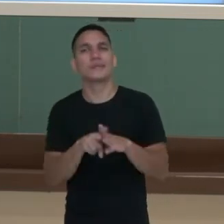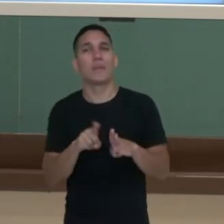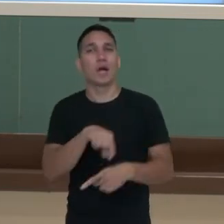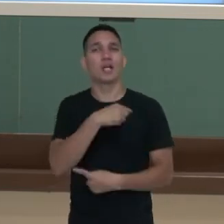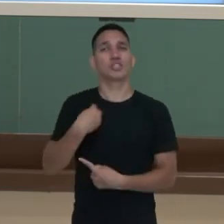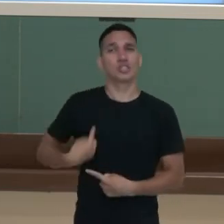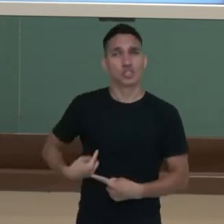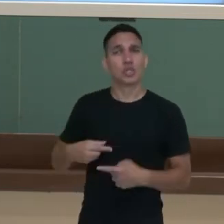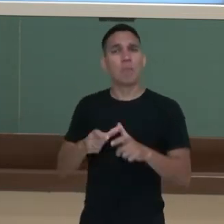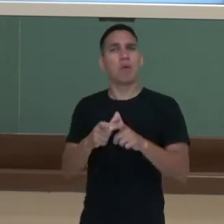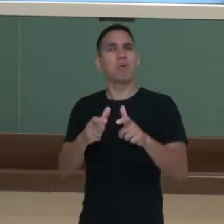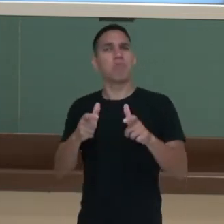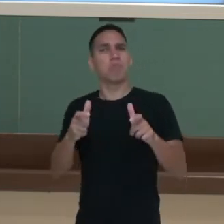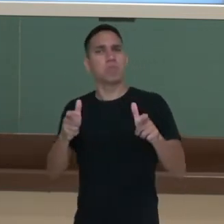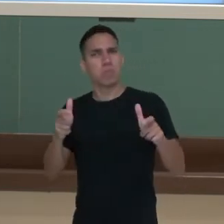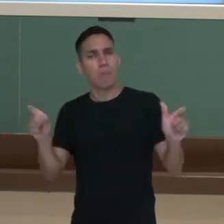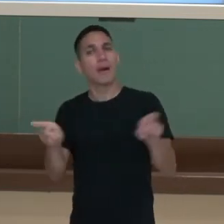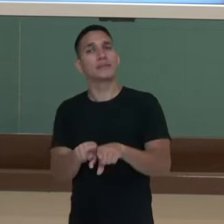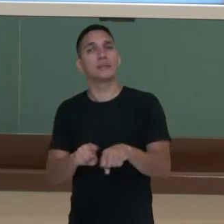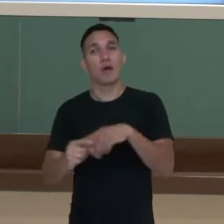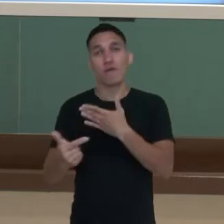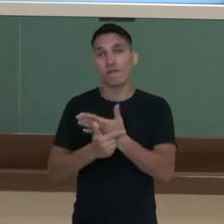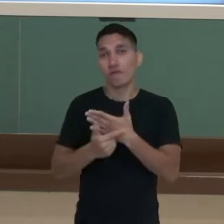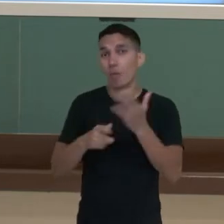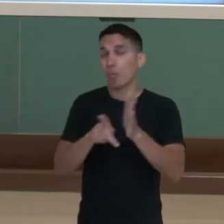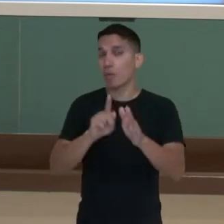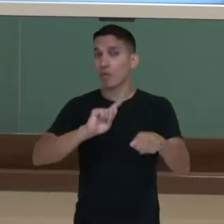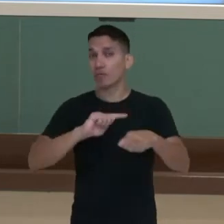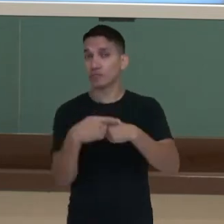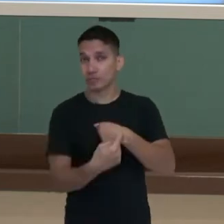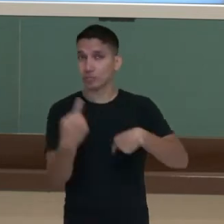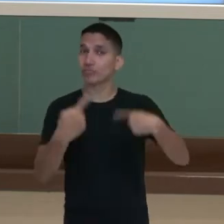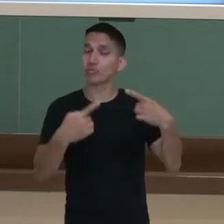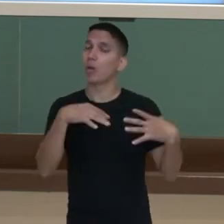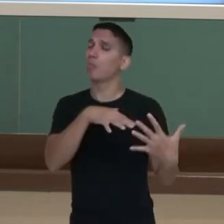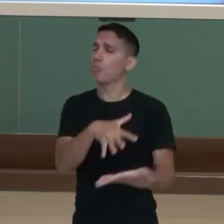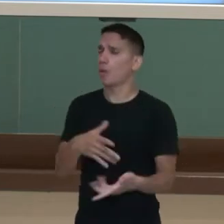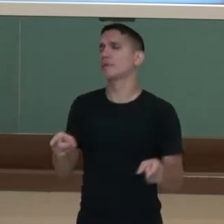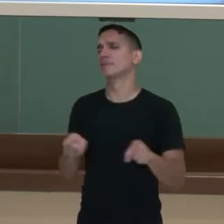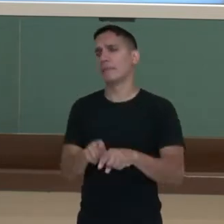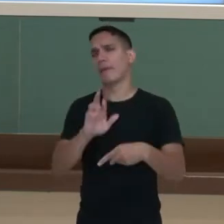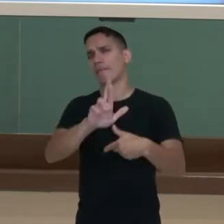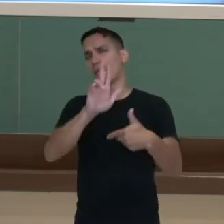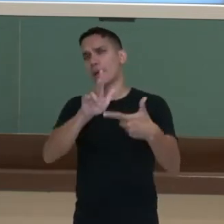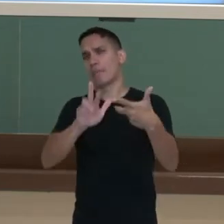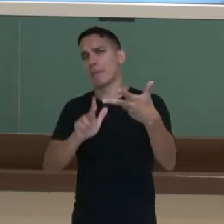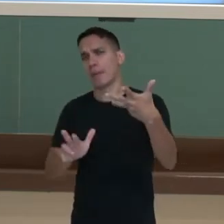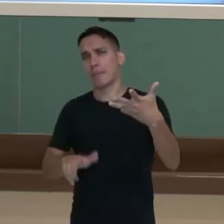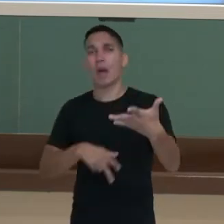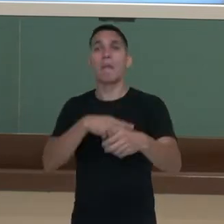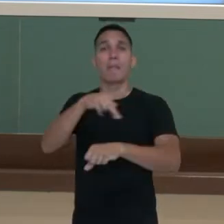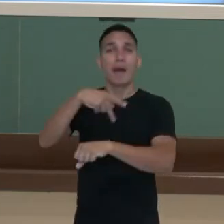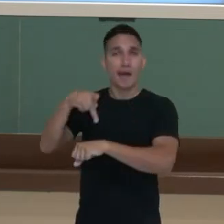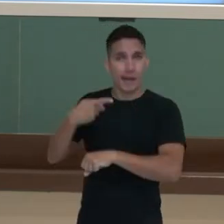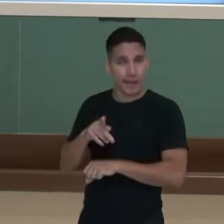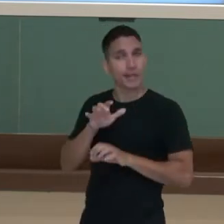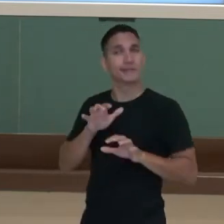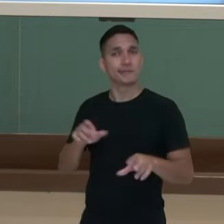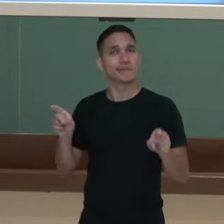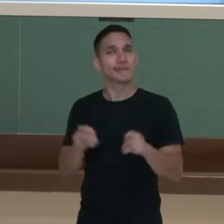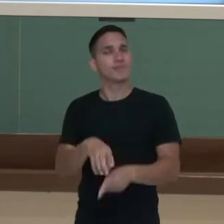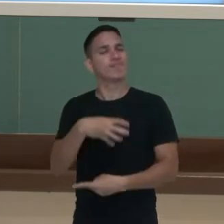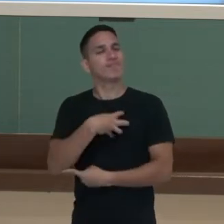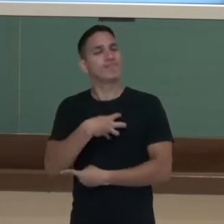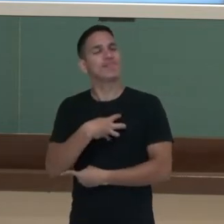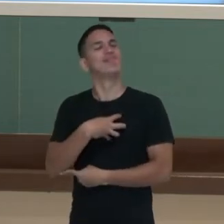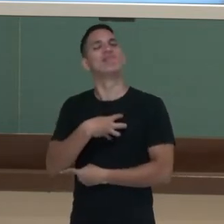vem crescendo muito o seu papel na geopolítica mundial e assim por diante, como outros países aí que têm esse